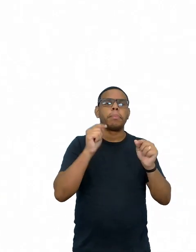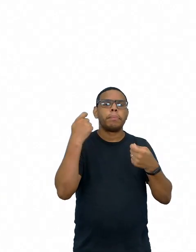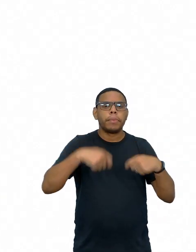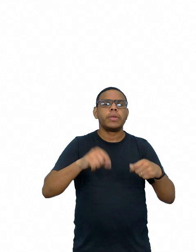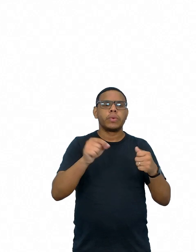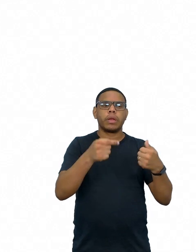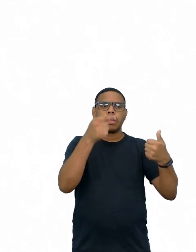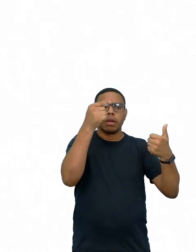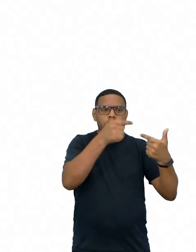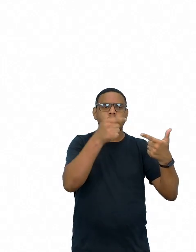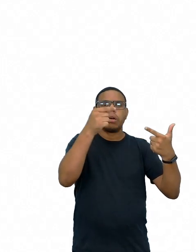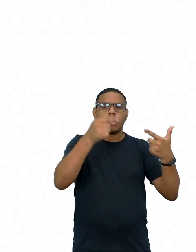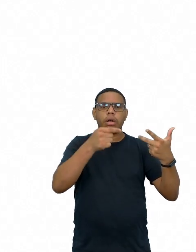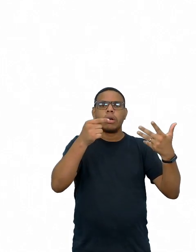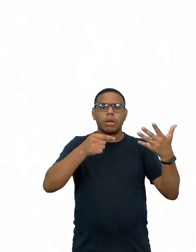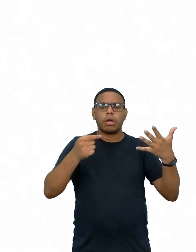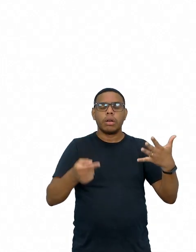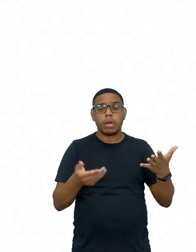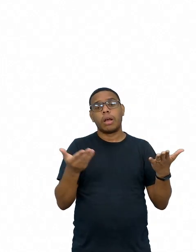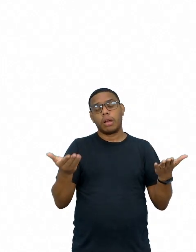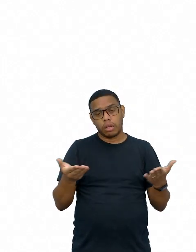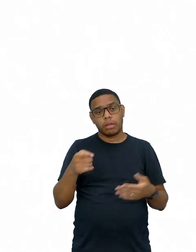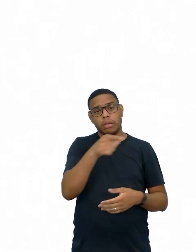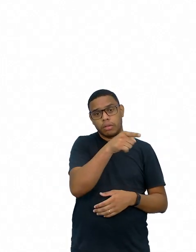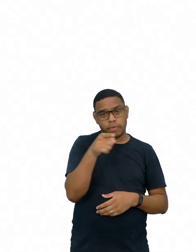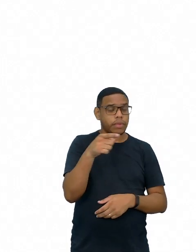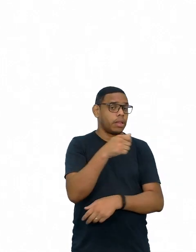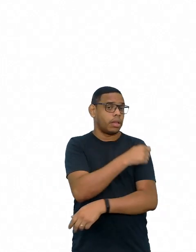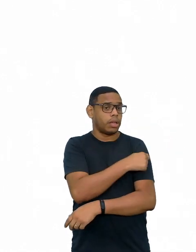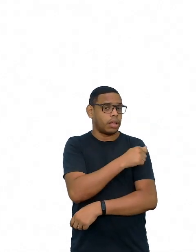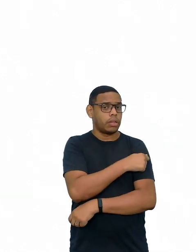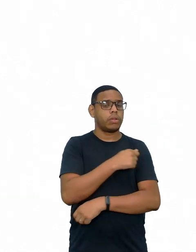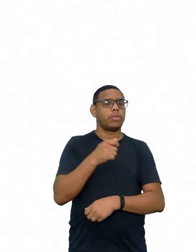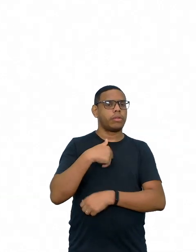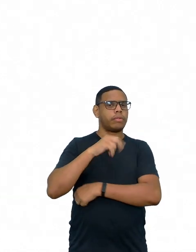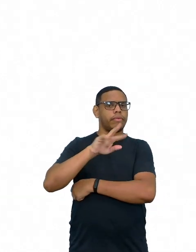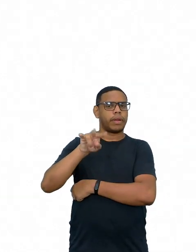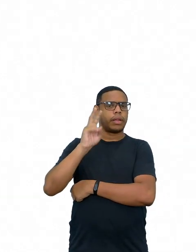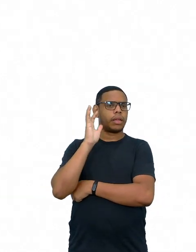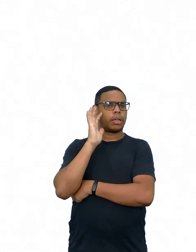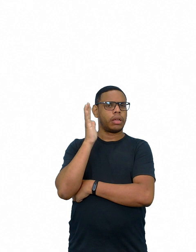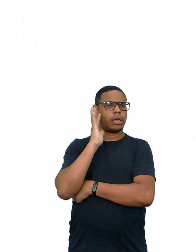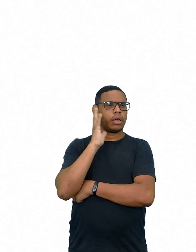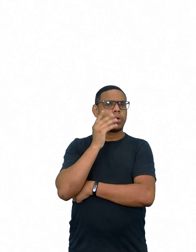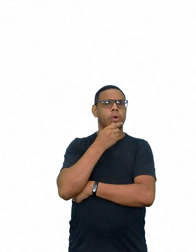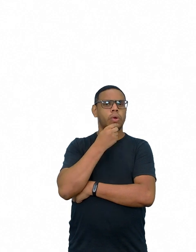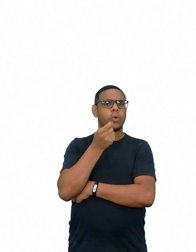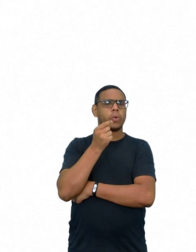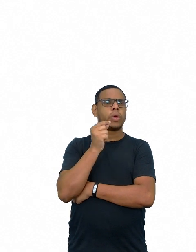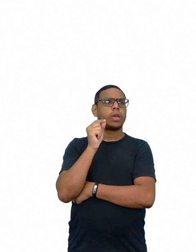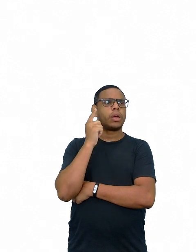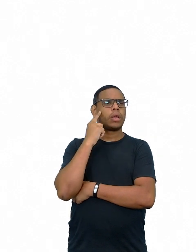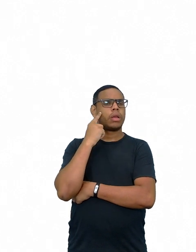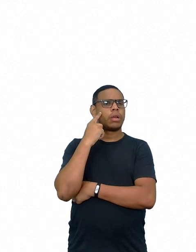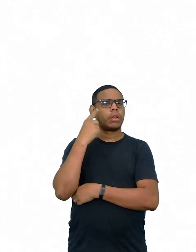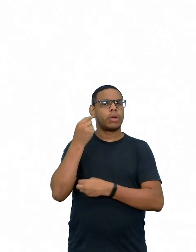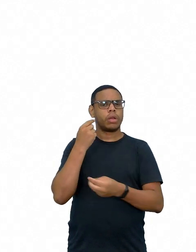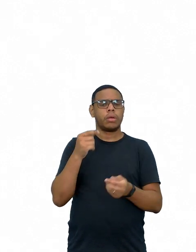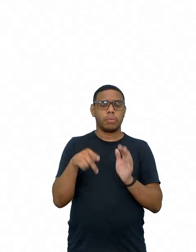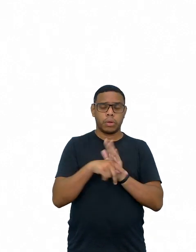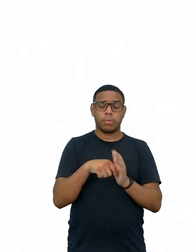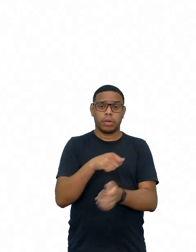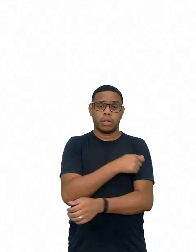né? E aí, gente, é onde o estudante pode desempenhar o papel que lhe é próprio de